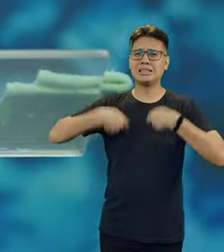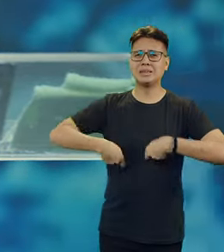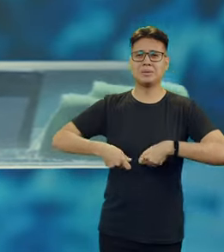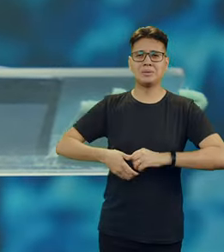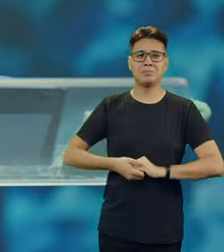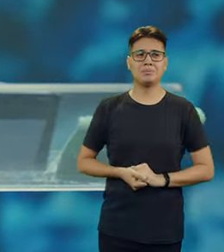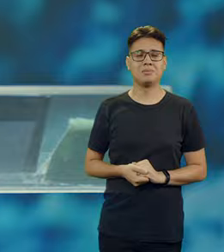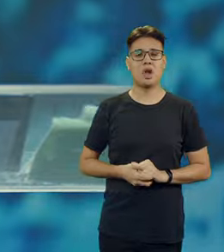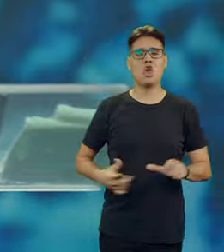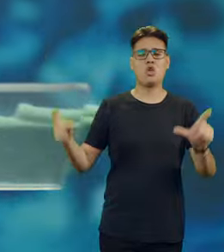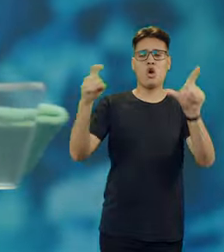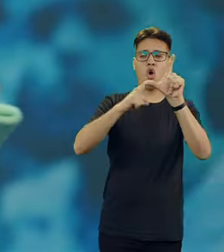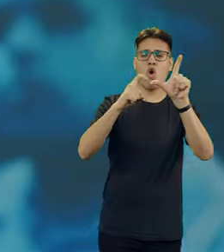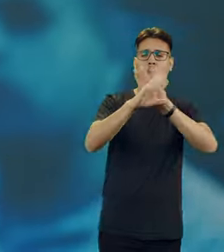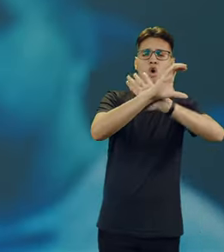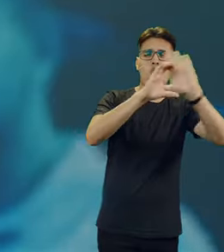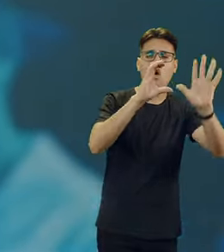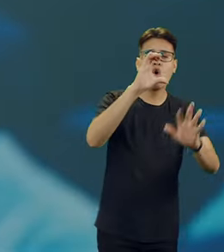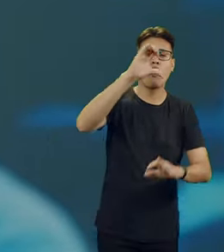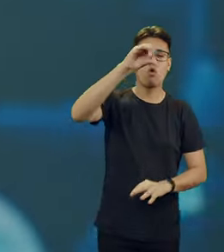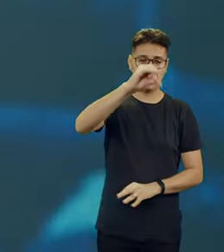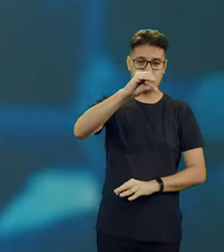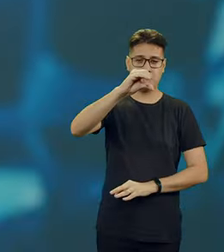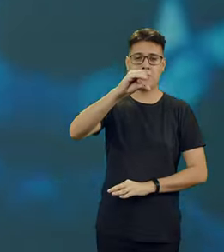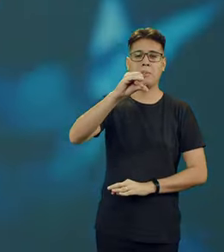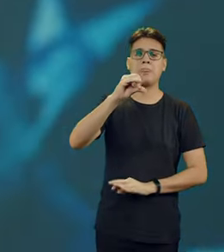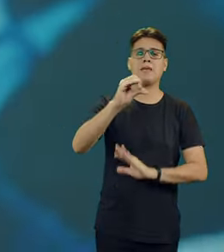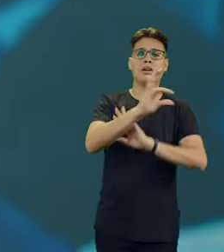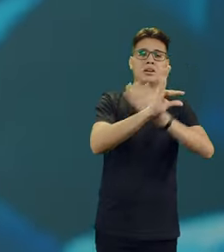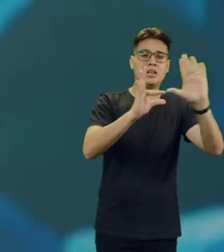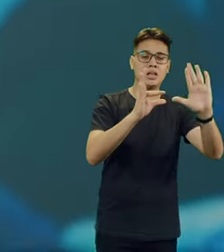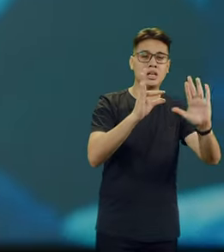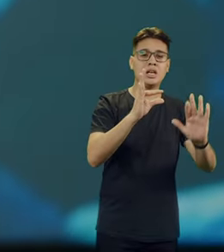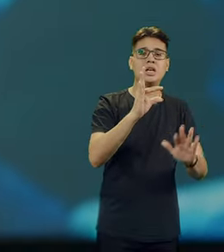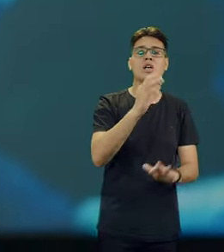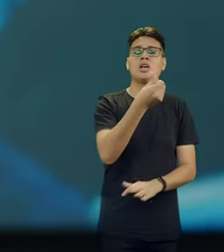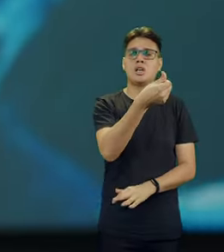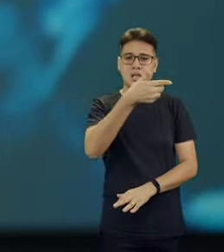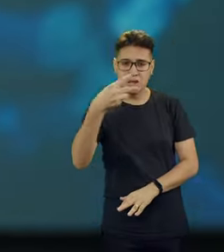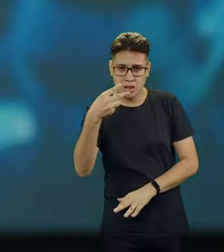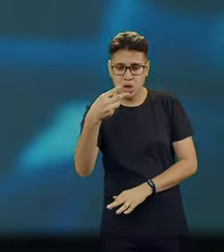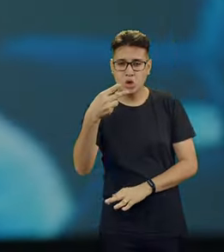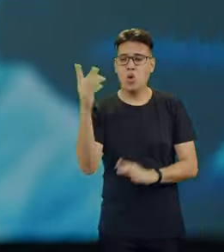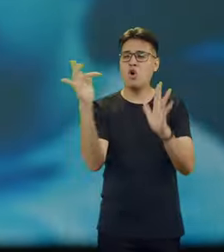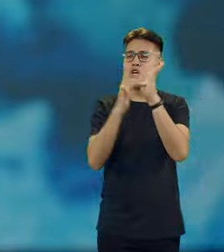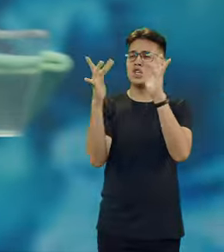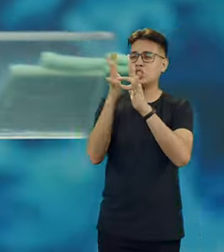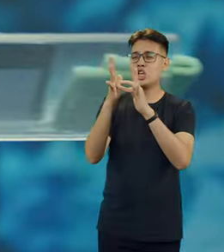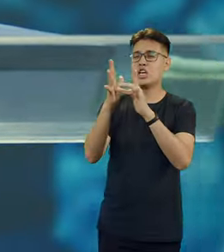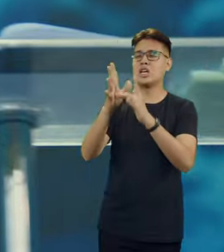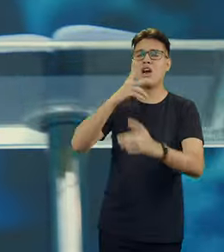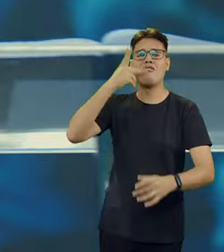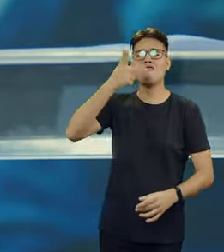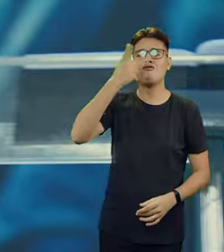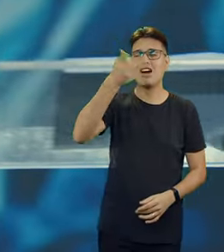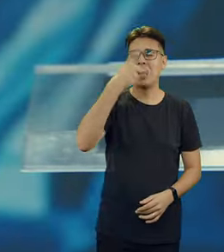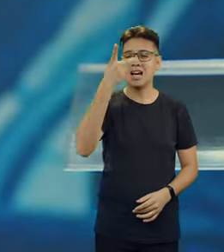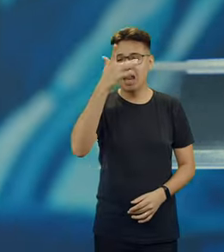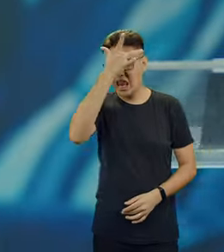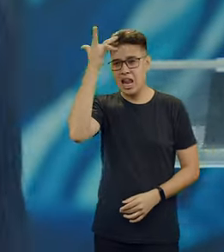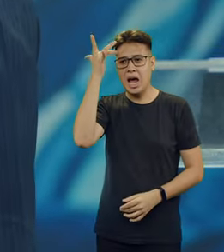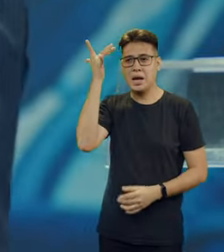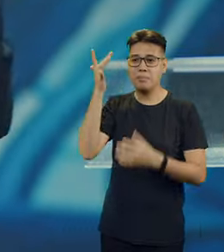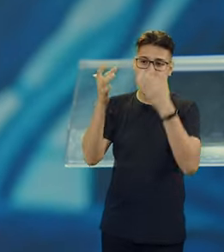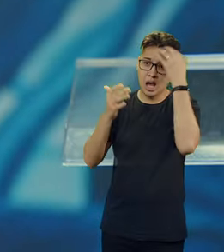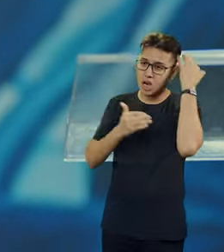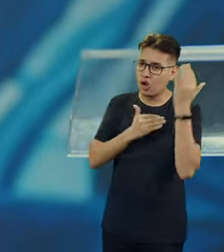Em Lucas, no capítulo 9, versículo 62, o Senhor Jesus disse que aquele que põe a mão no arado